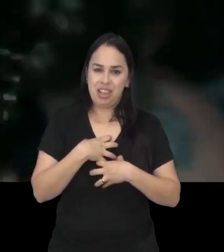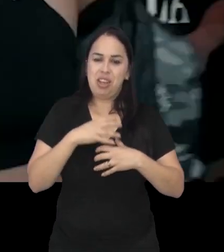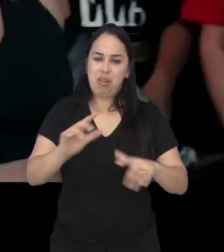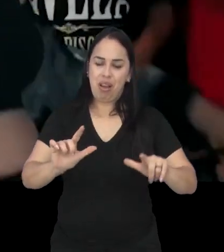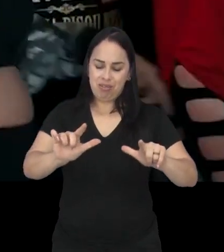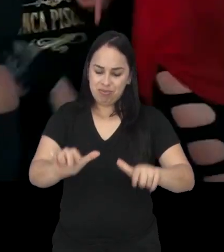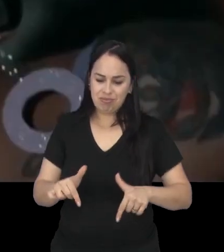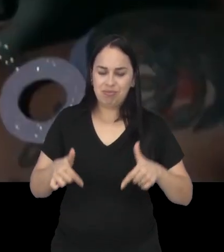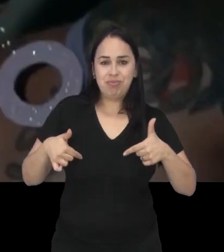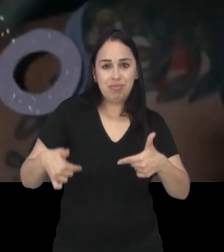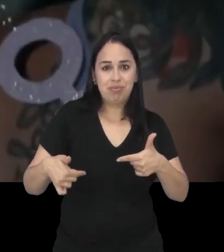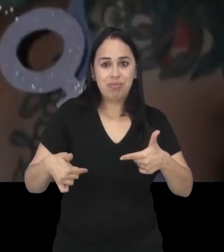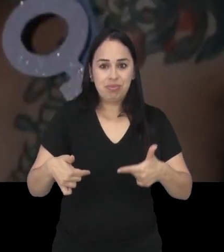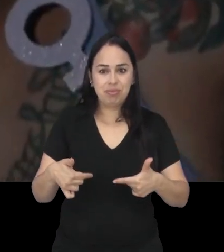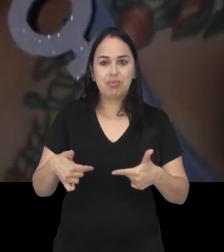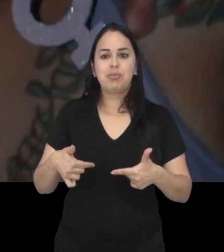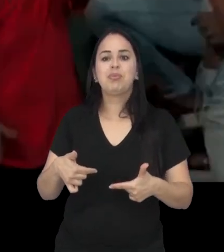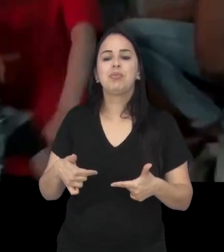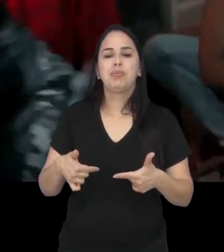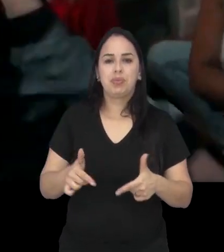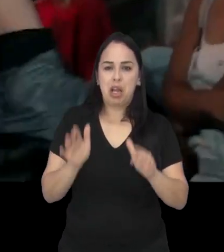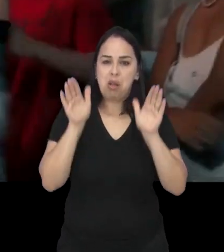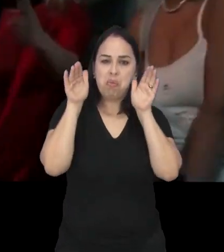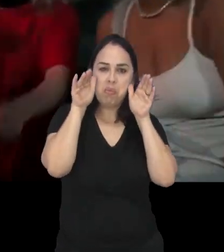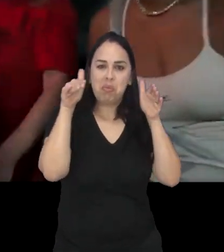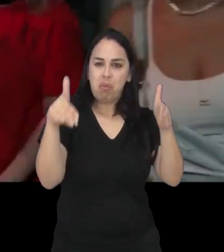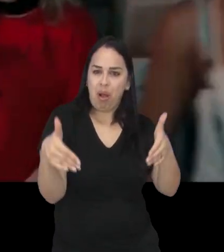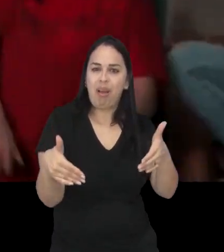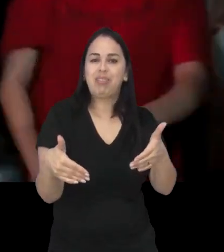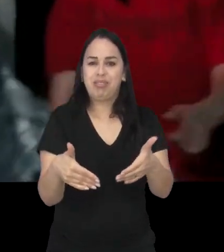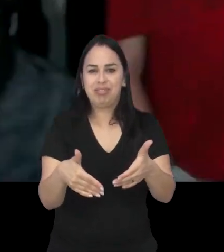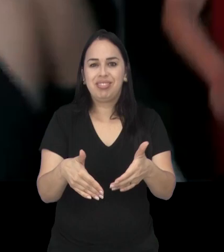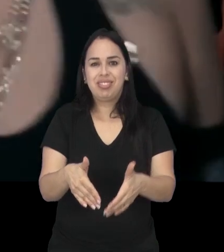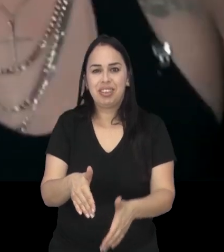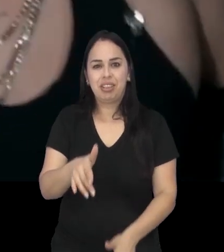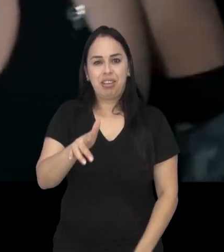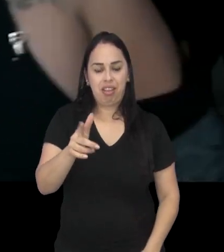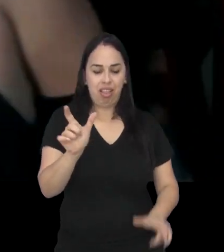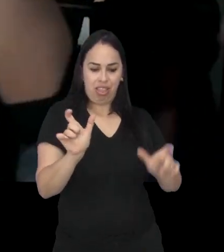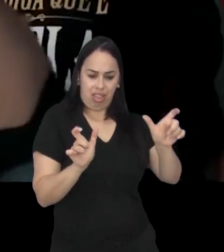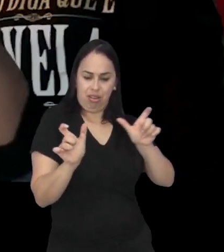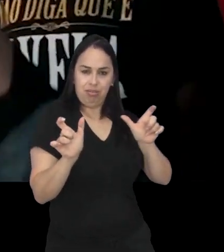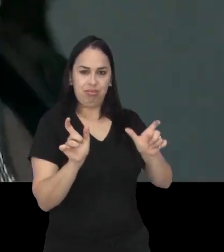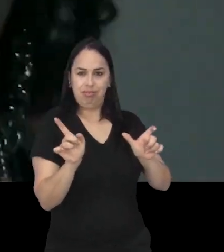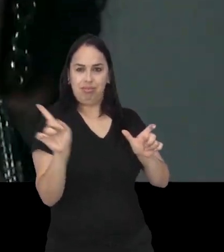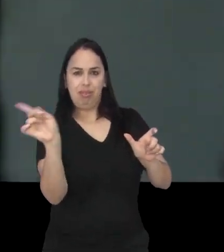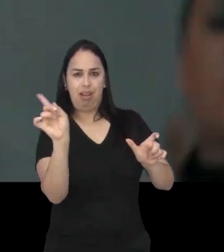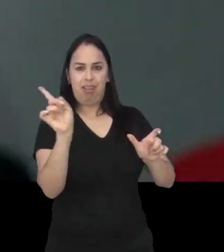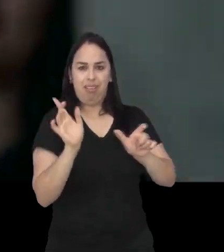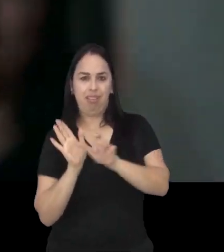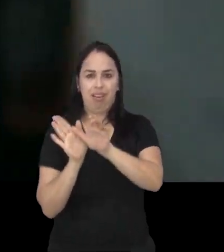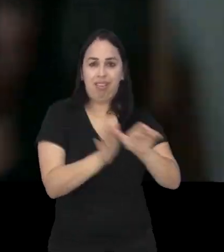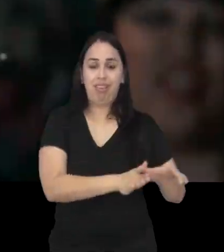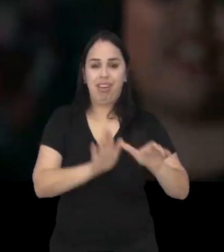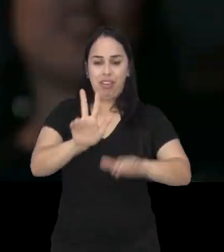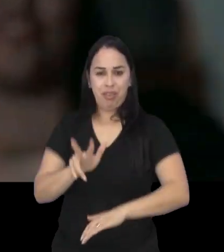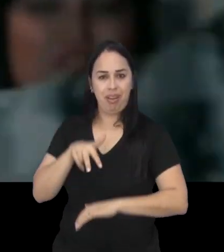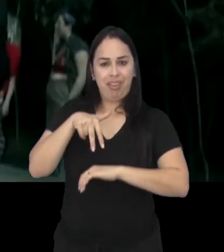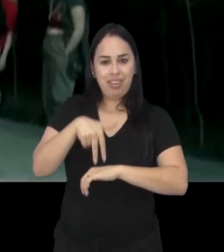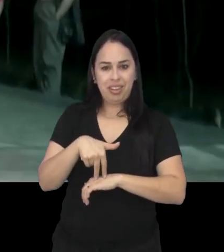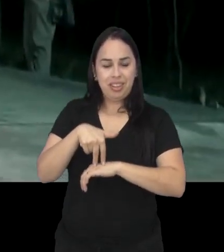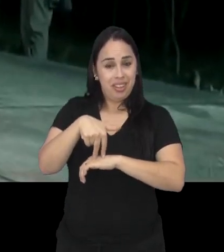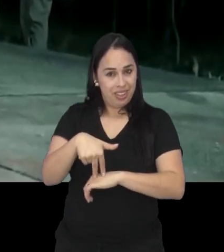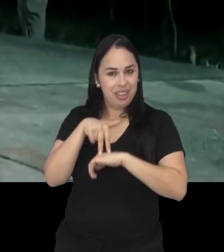de frente. Com gás e disciplina e foco na mente. Não mexe com a gente, mexe não, nós é linha de